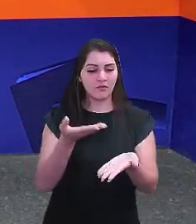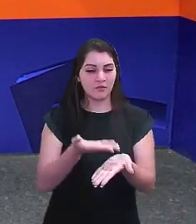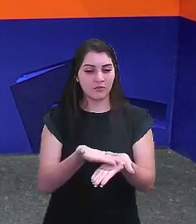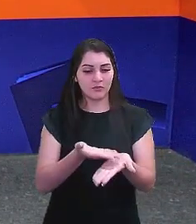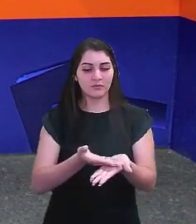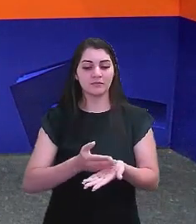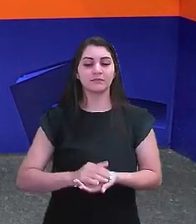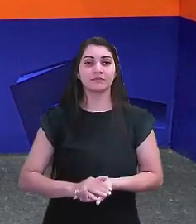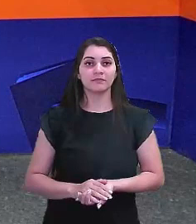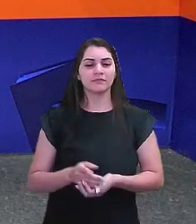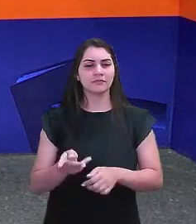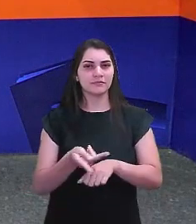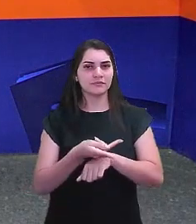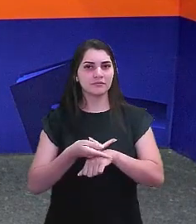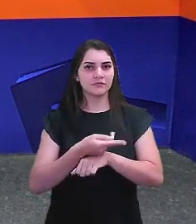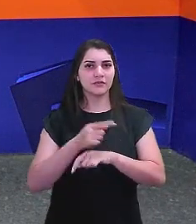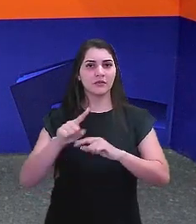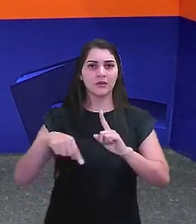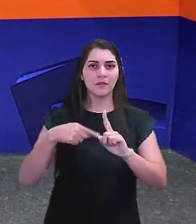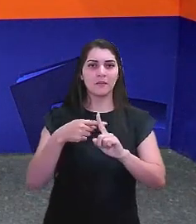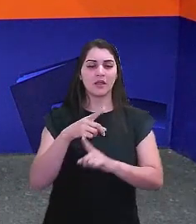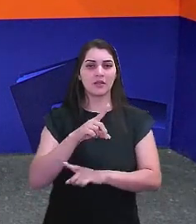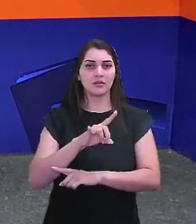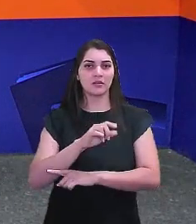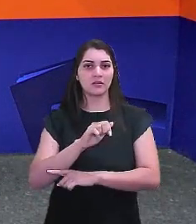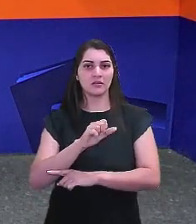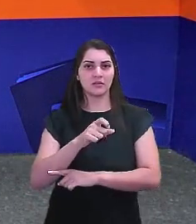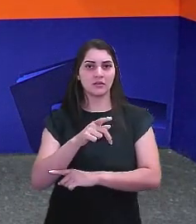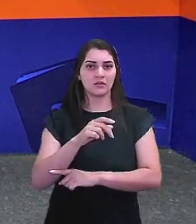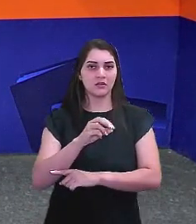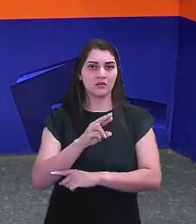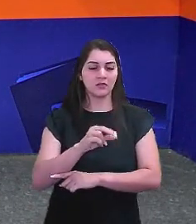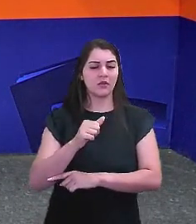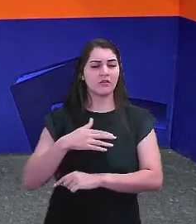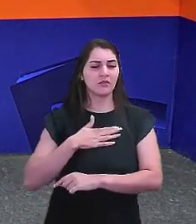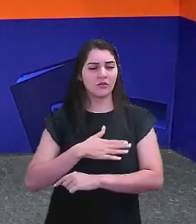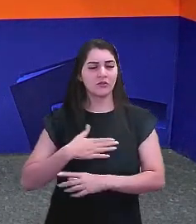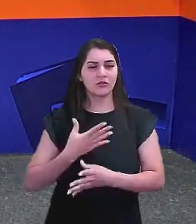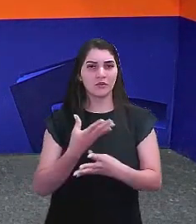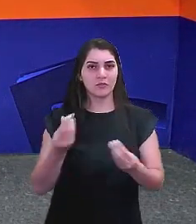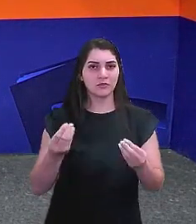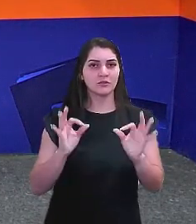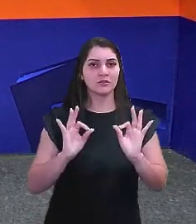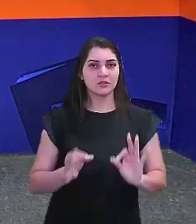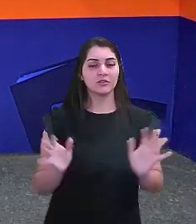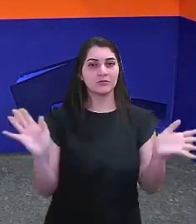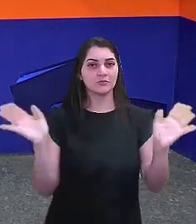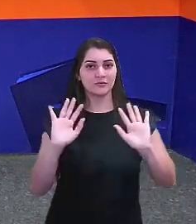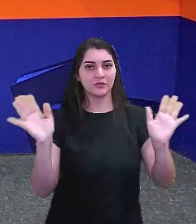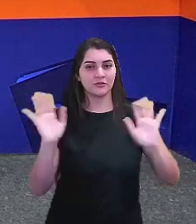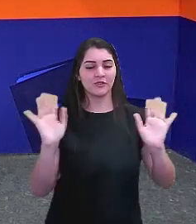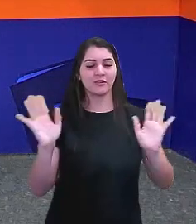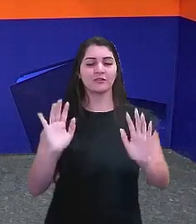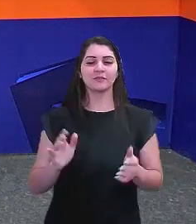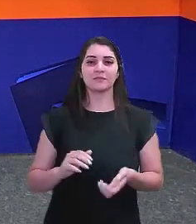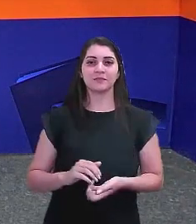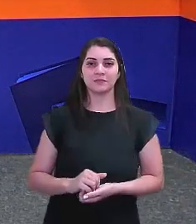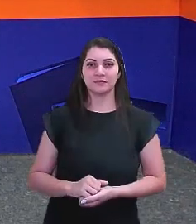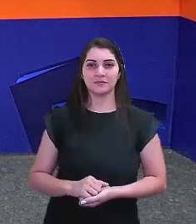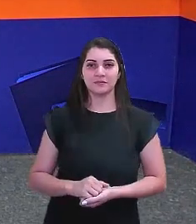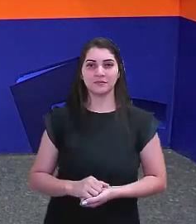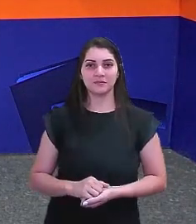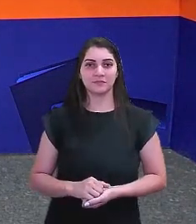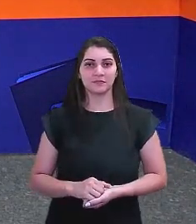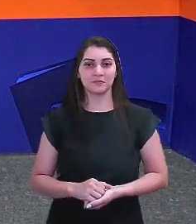aula. Procurem mais sobre a diáspora africana, que eu tenho certeza que vocês vão gostar muito, tá certo? Tchau, tchau para todos. Até a próxima.